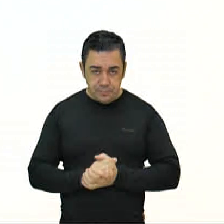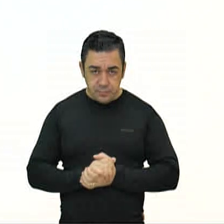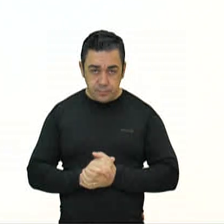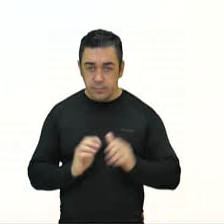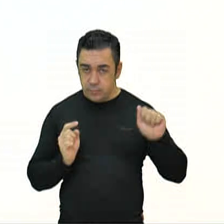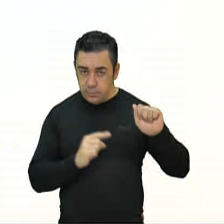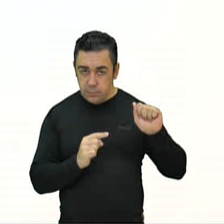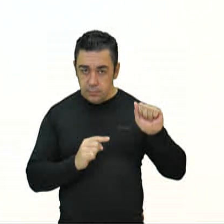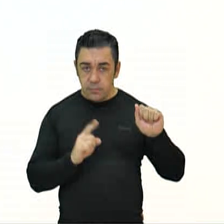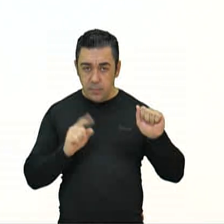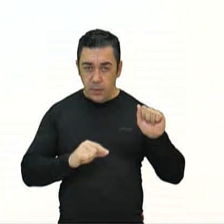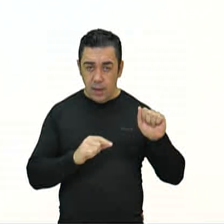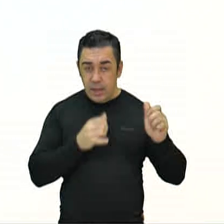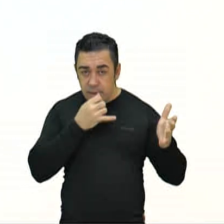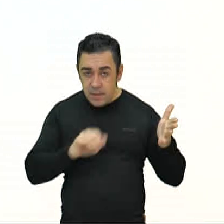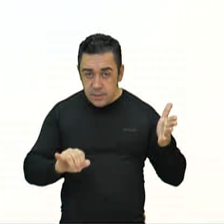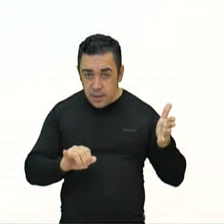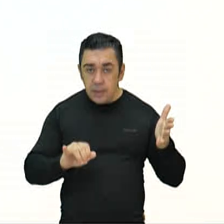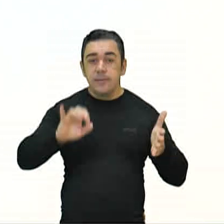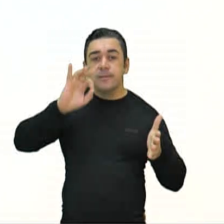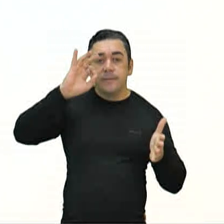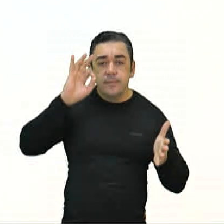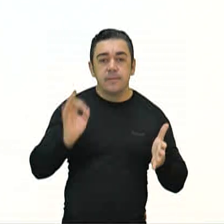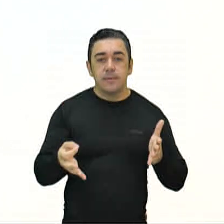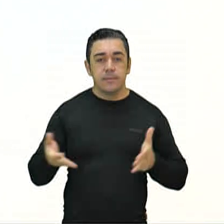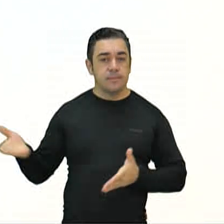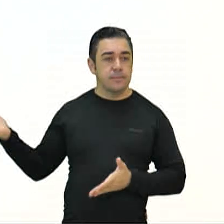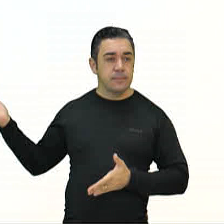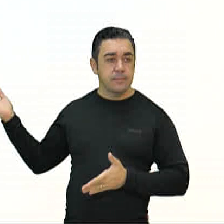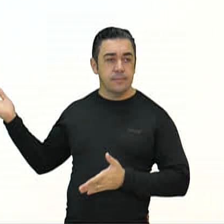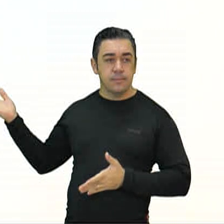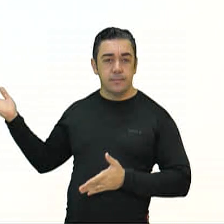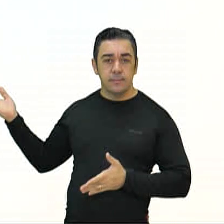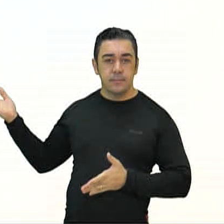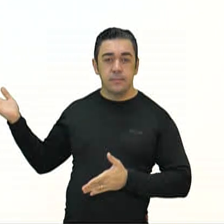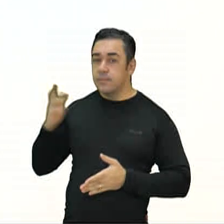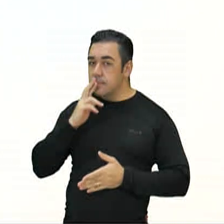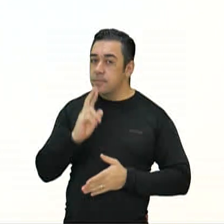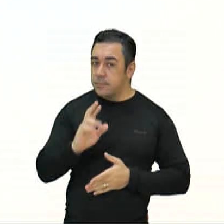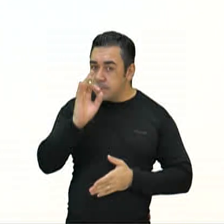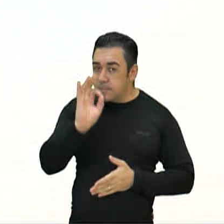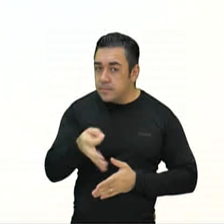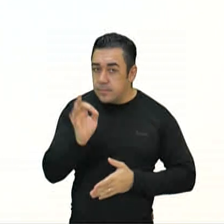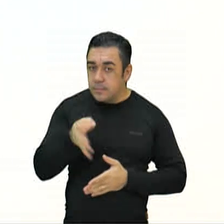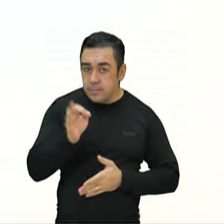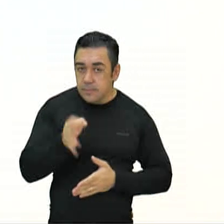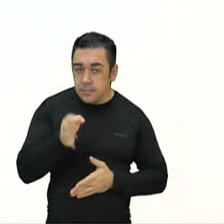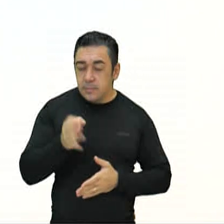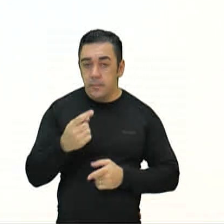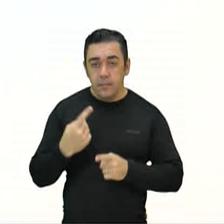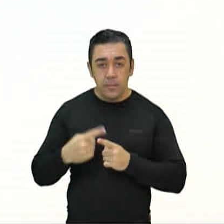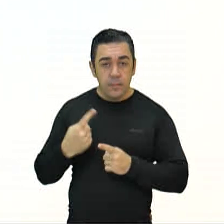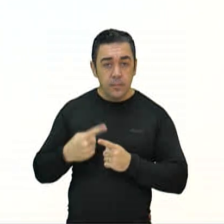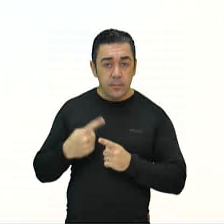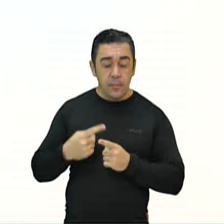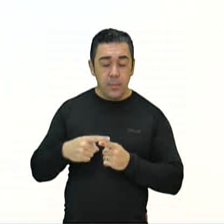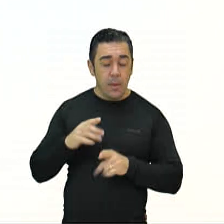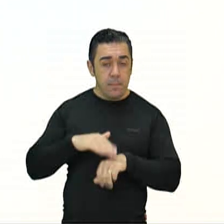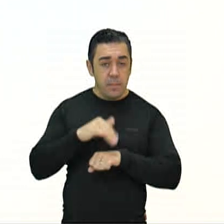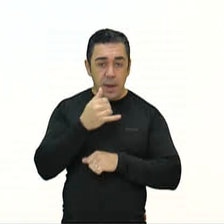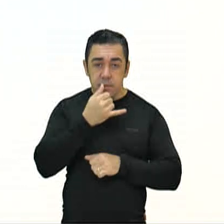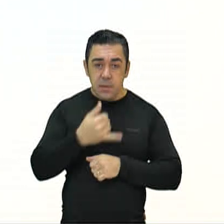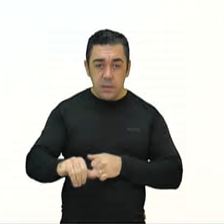A, corrente elétrica. Até vou comentar que essa é a correta, né? O aumento da